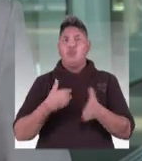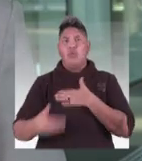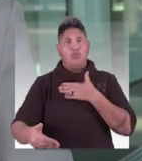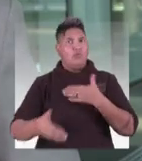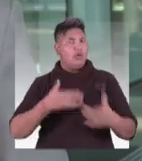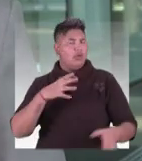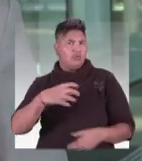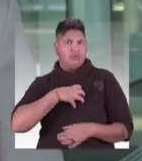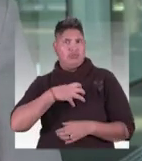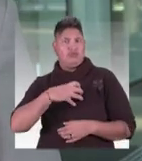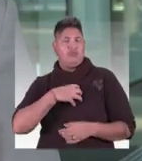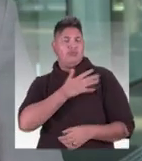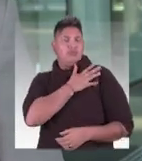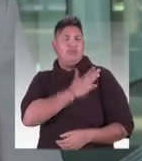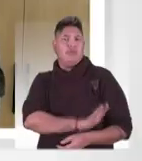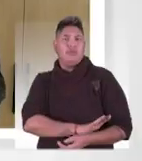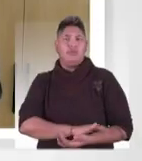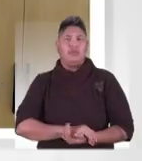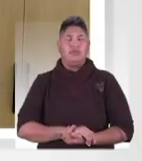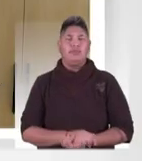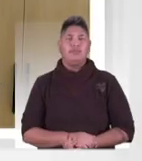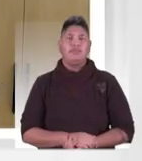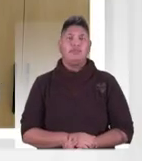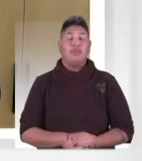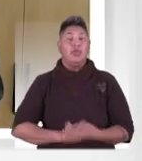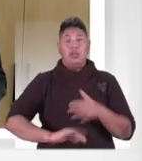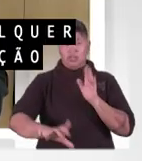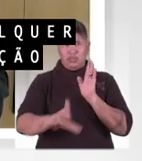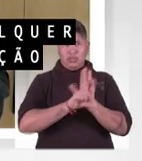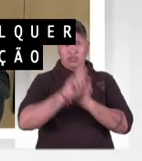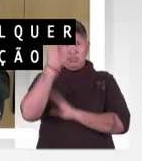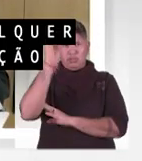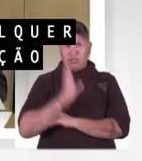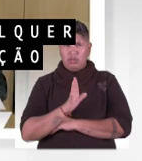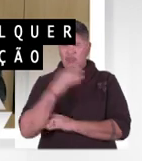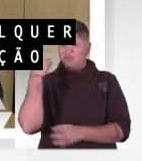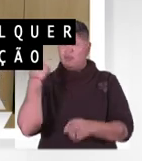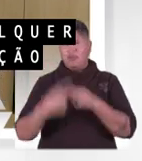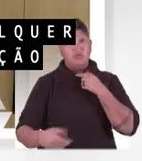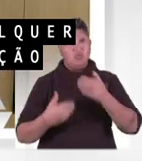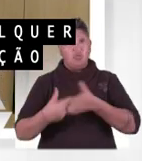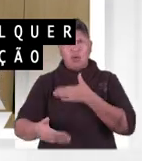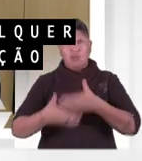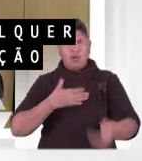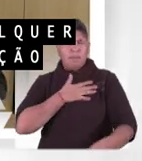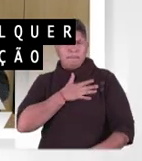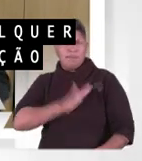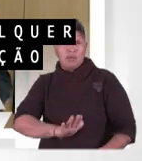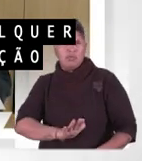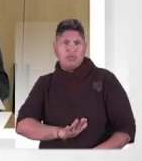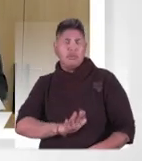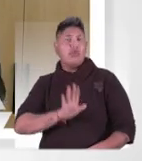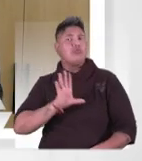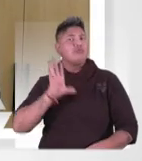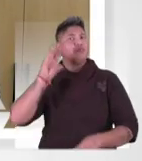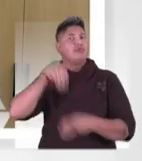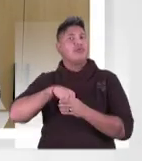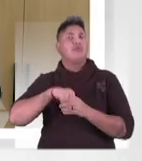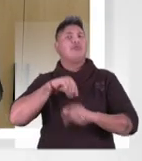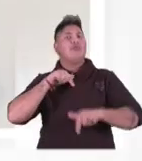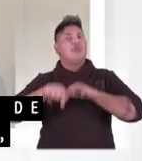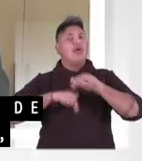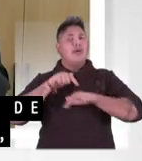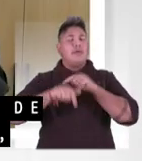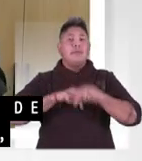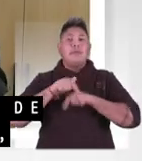qualquer tipo de discriminação. A legislação brasileira, ela proíbe toda e qualquer tipo de discriminação do contrato de